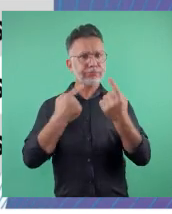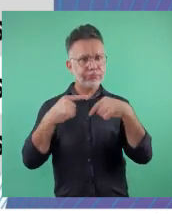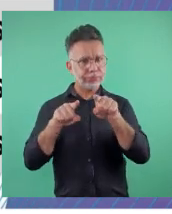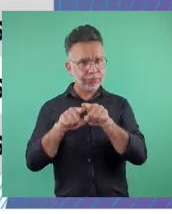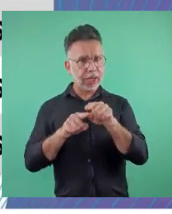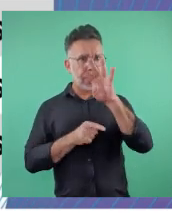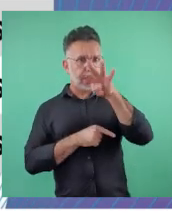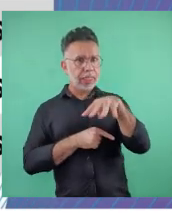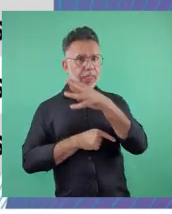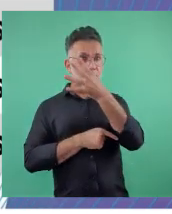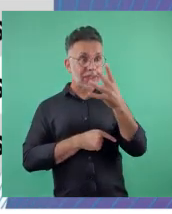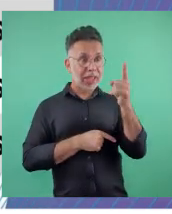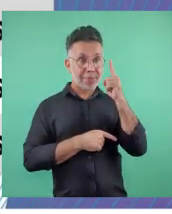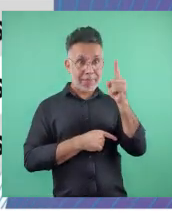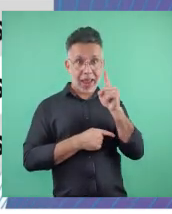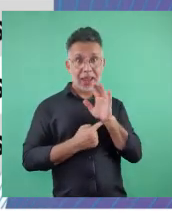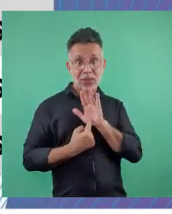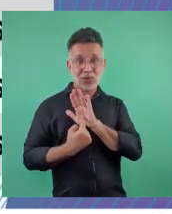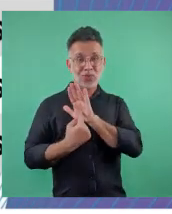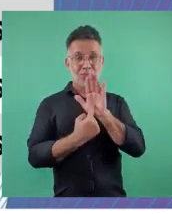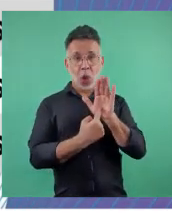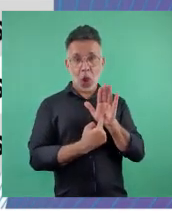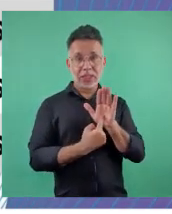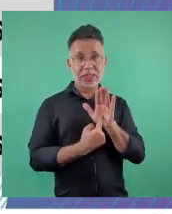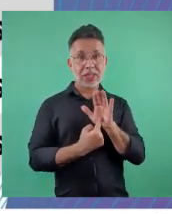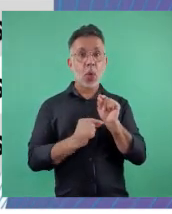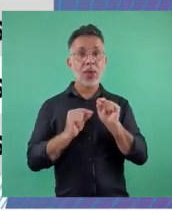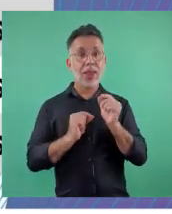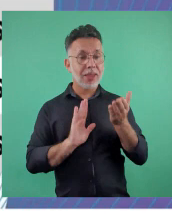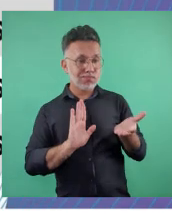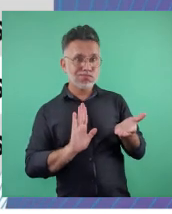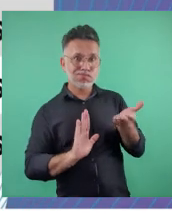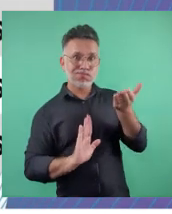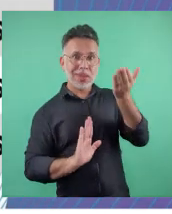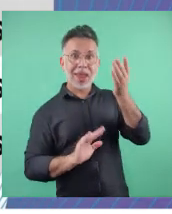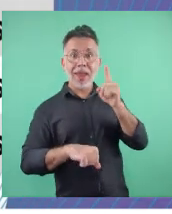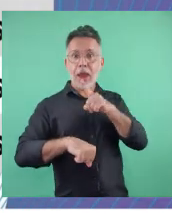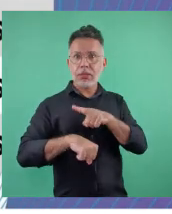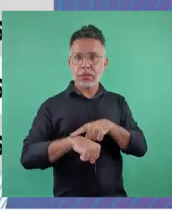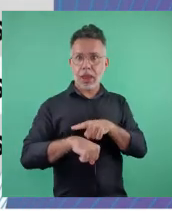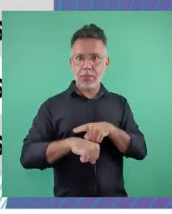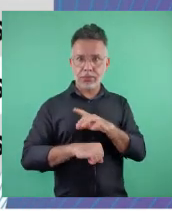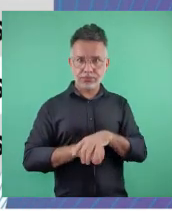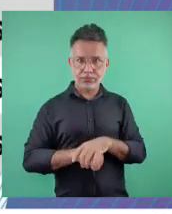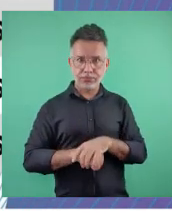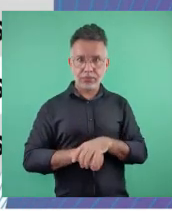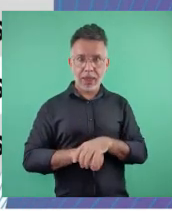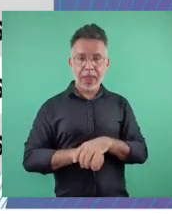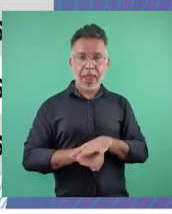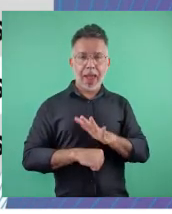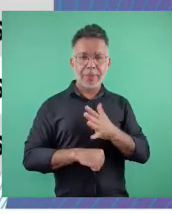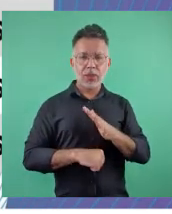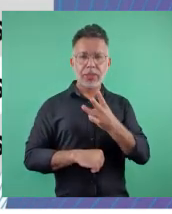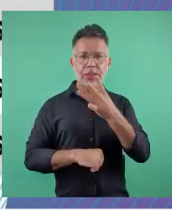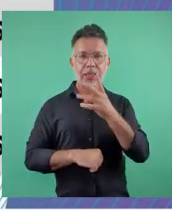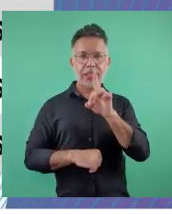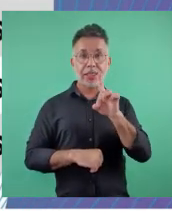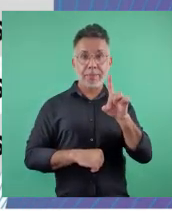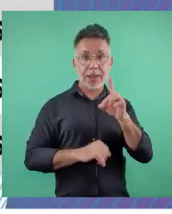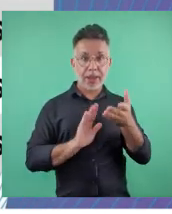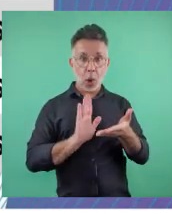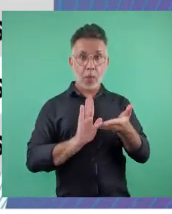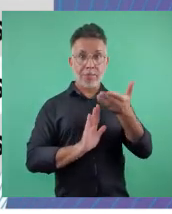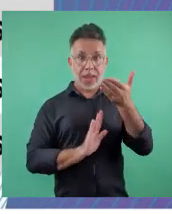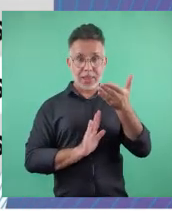tabela nos mostra uma relação entre intensidade e tempo. A cada 3 dB que aumenta a